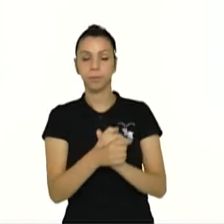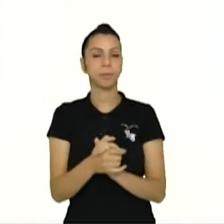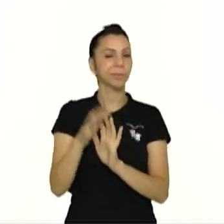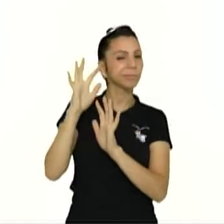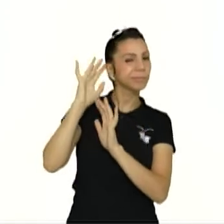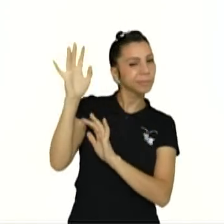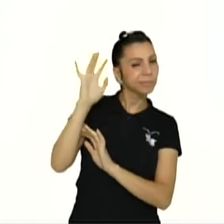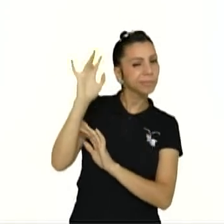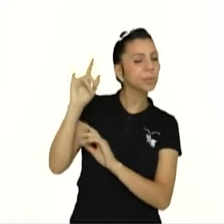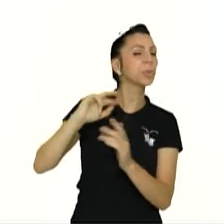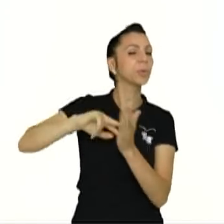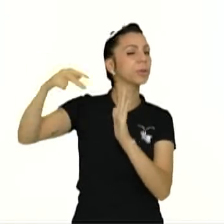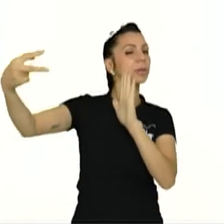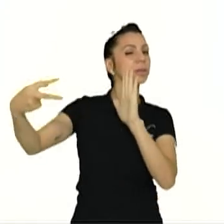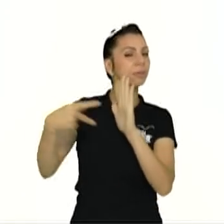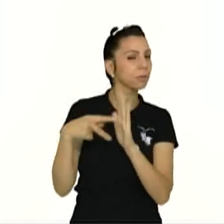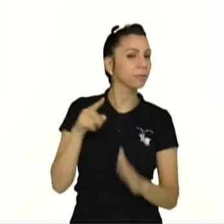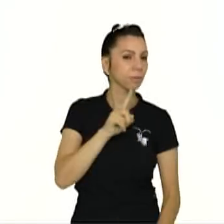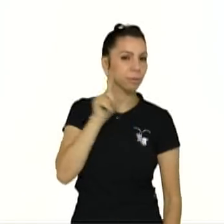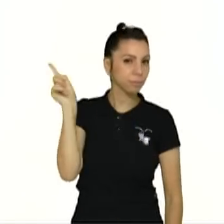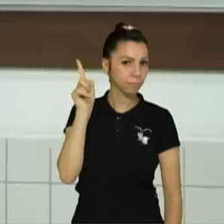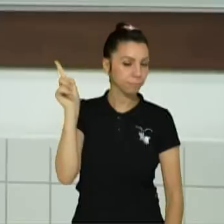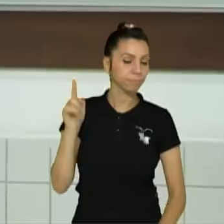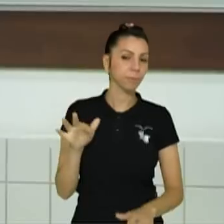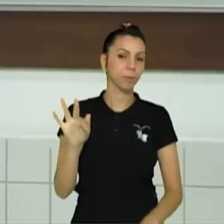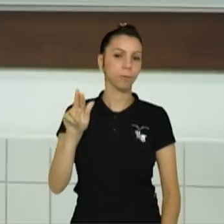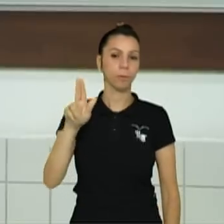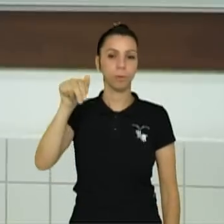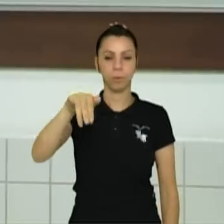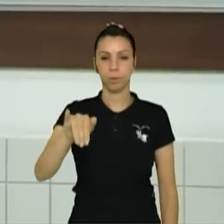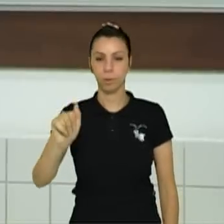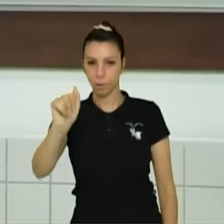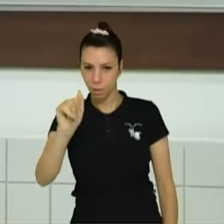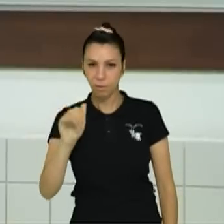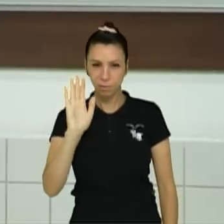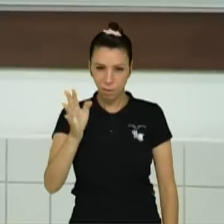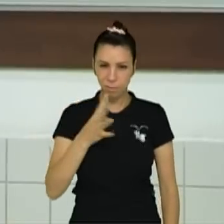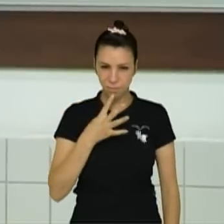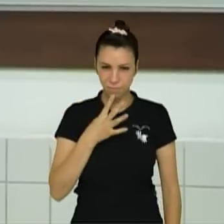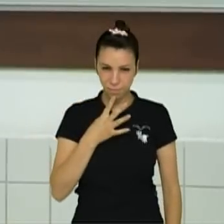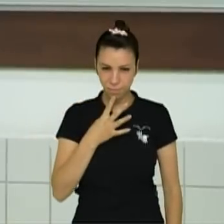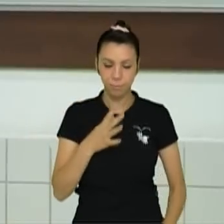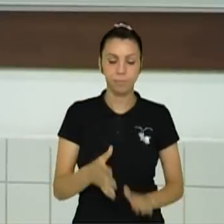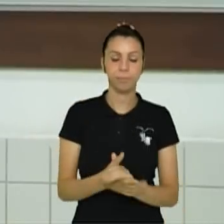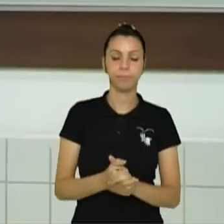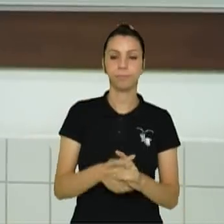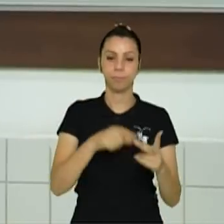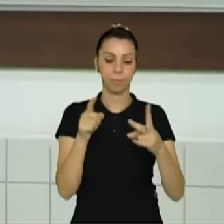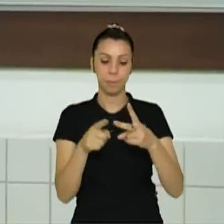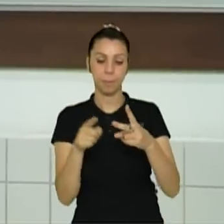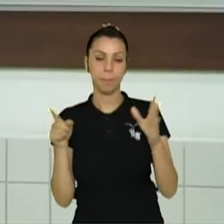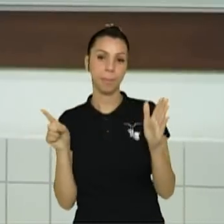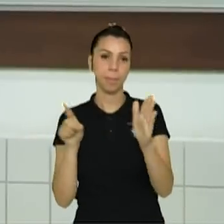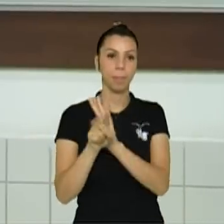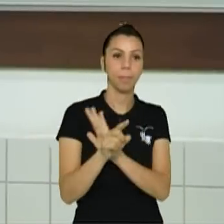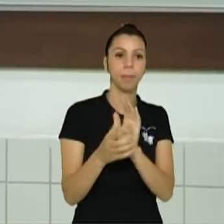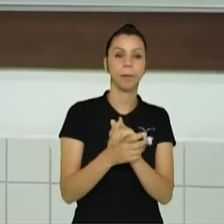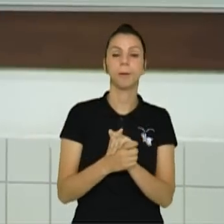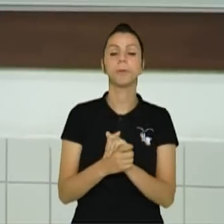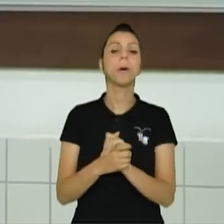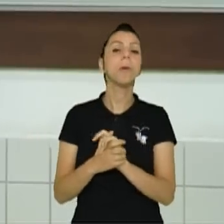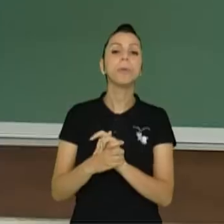Pensa aí, o que significa essa sigla, FUNAI? Já ouviu falar? Uma outra pergunta, quanto ao que